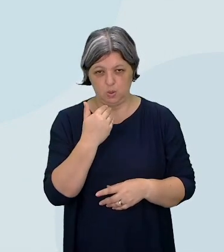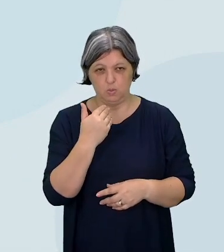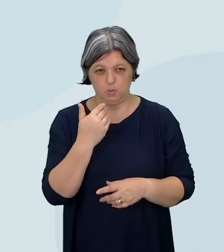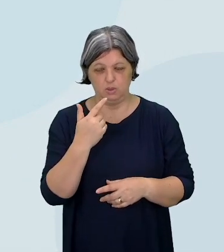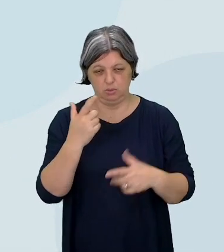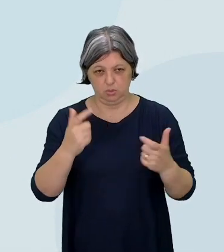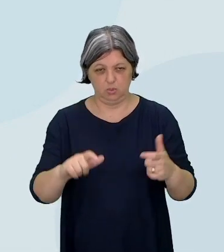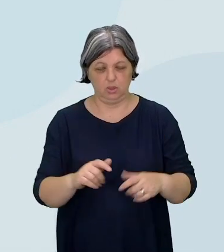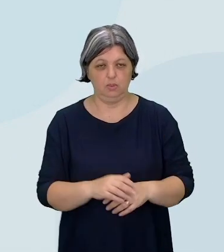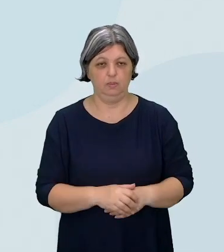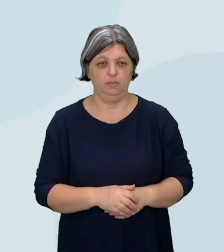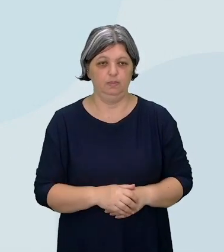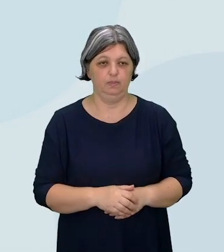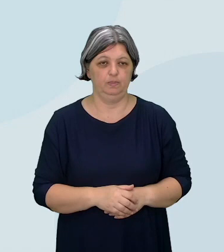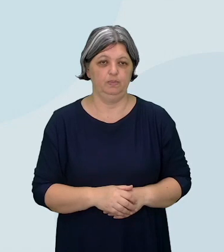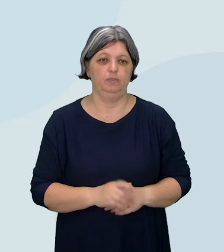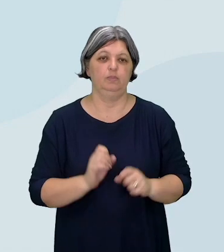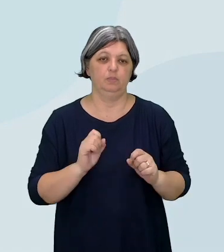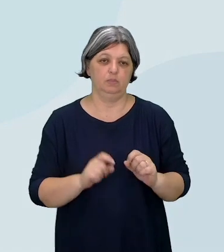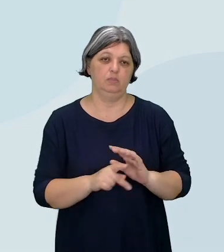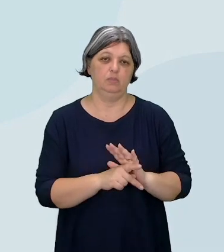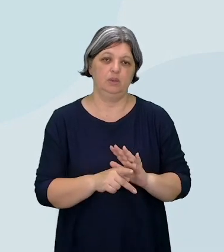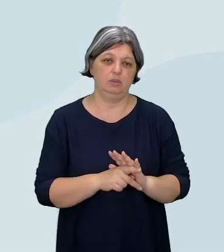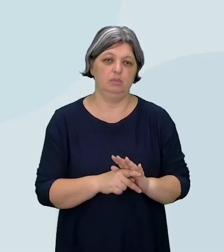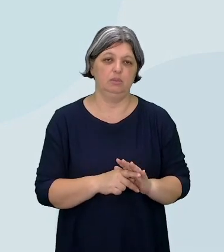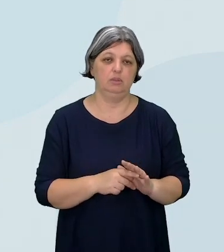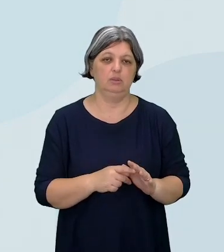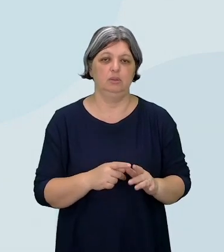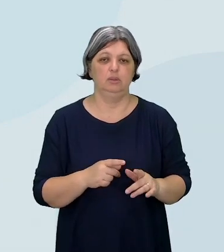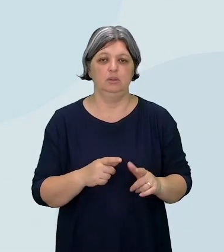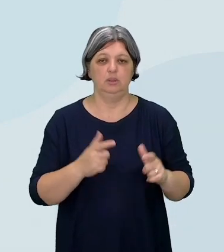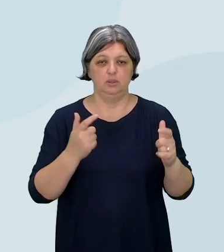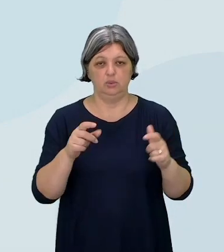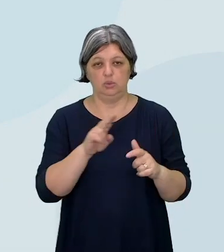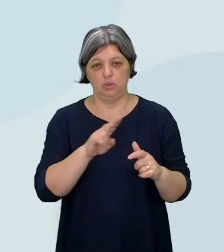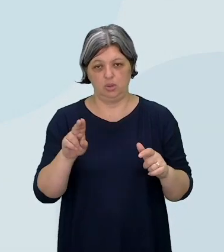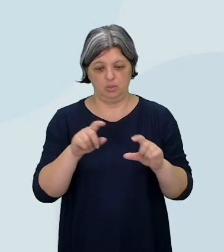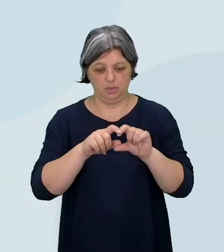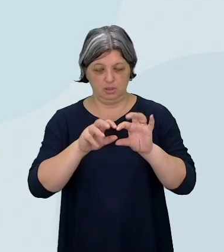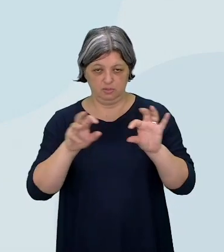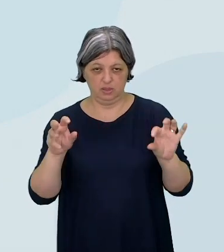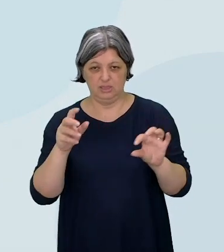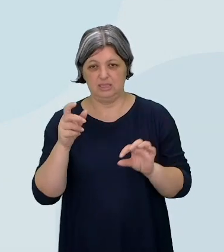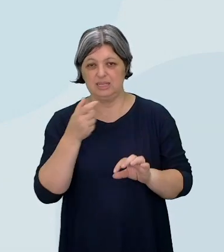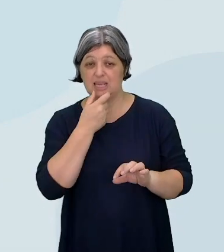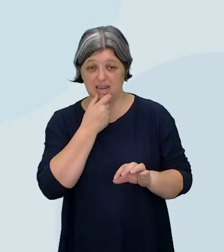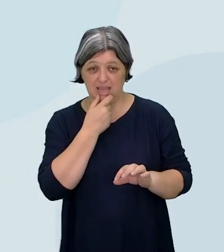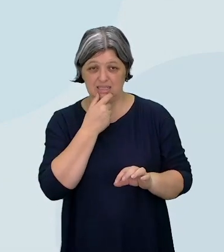foi publicado pela revista Ecotoxicology and Environmental Safety, né, que é